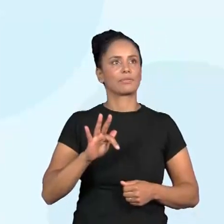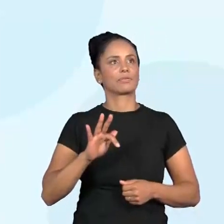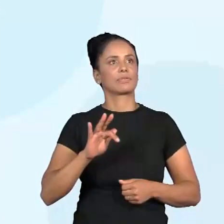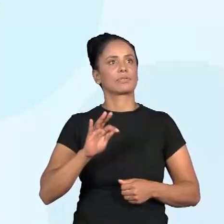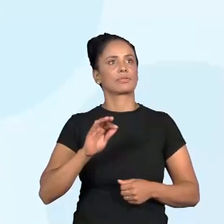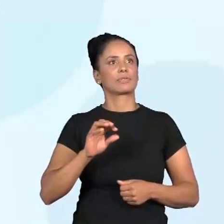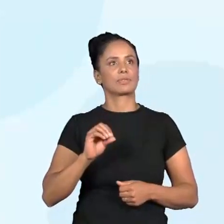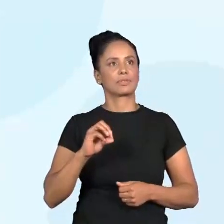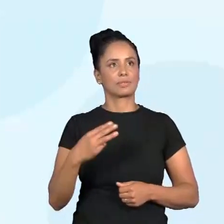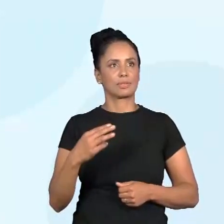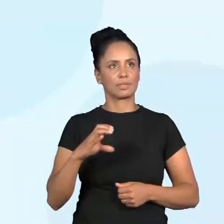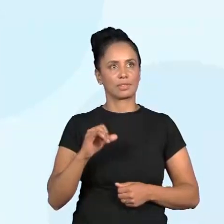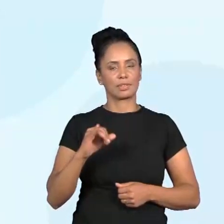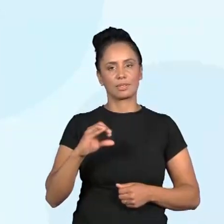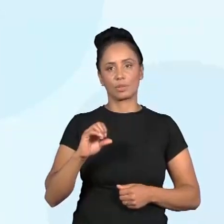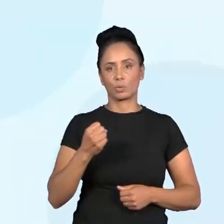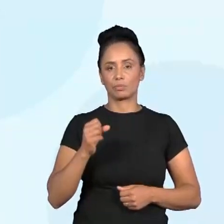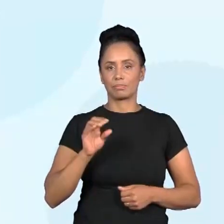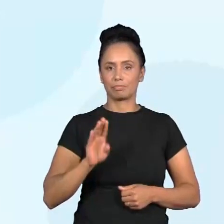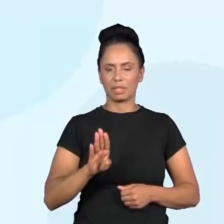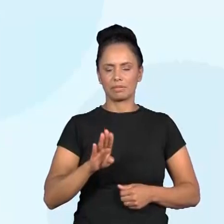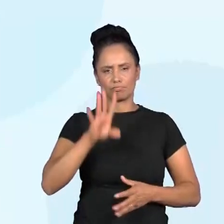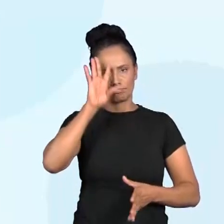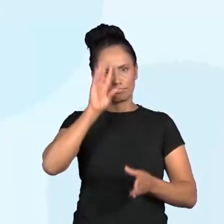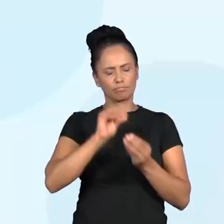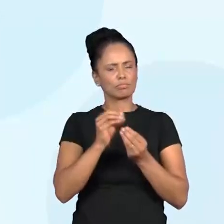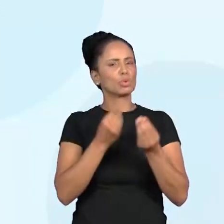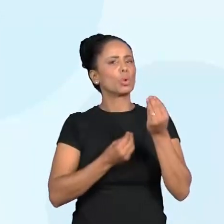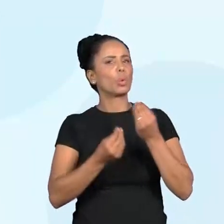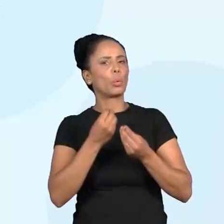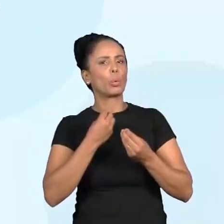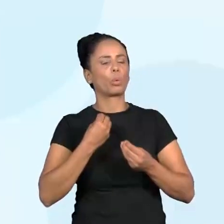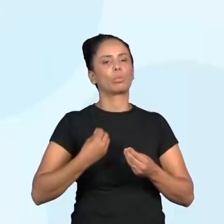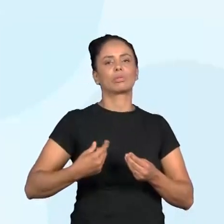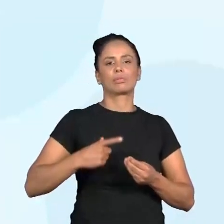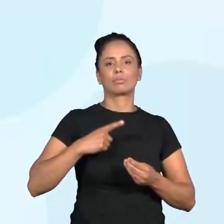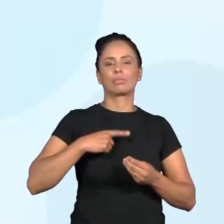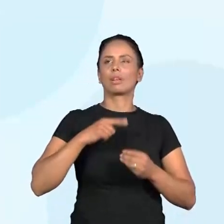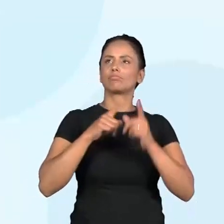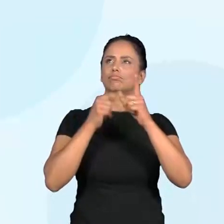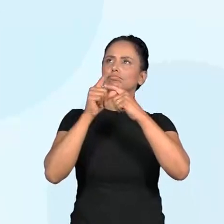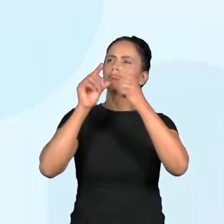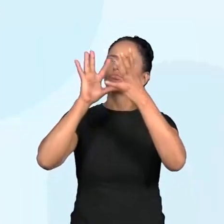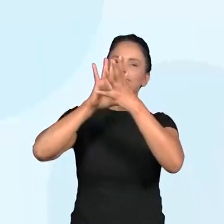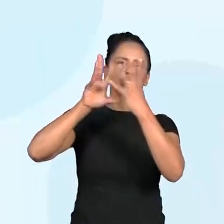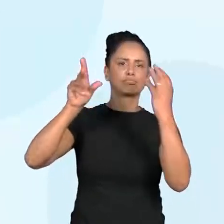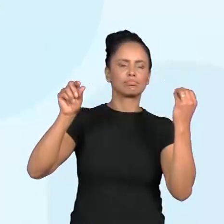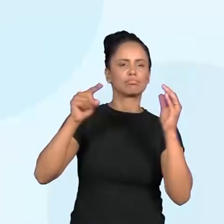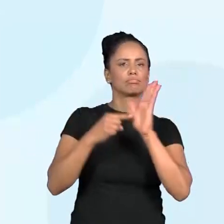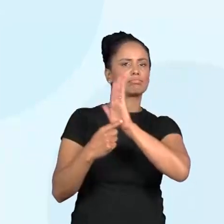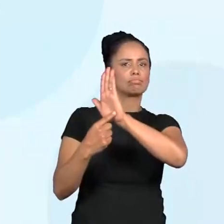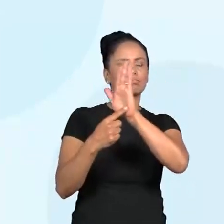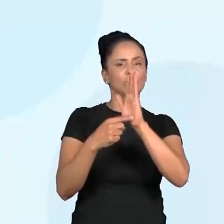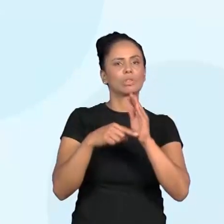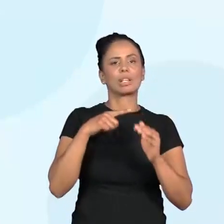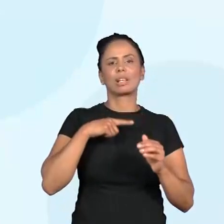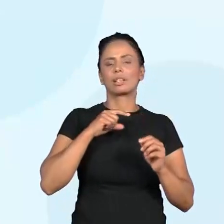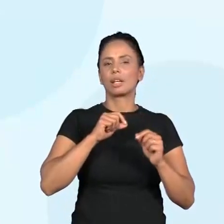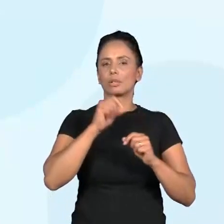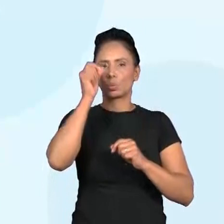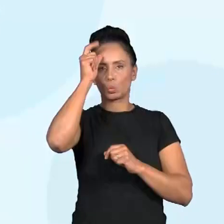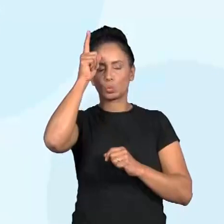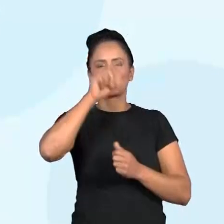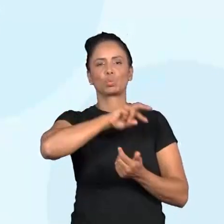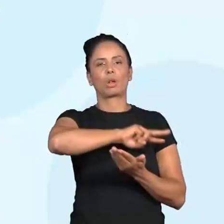EF03CI08B, identificar e descrever como os ciclos diários e os corpos celestes são representados em diferentes